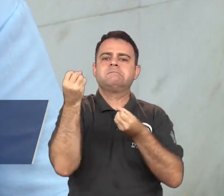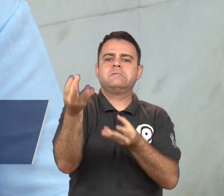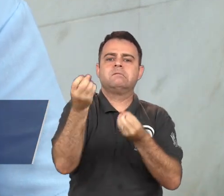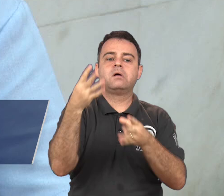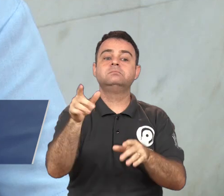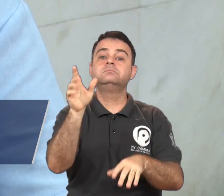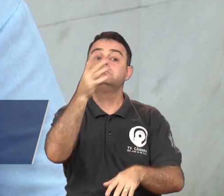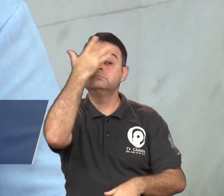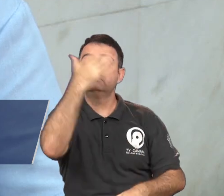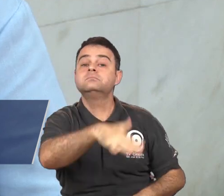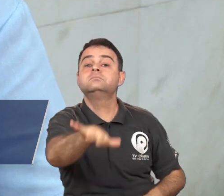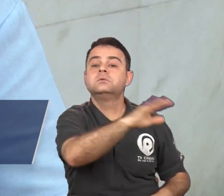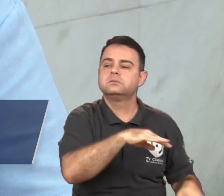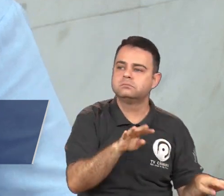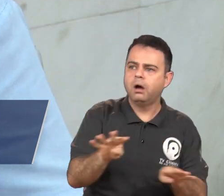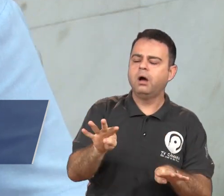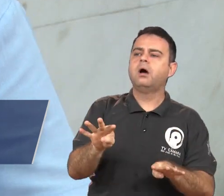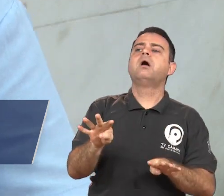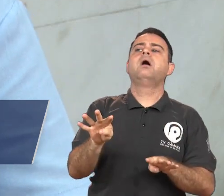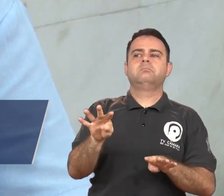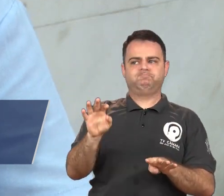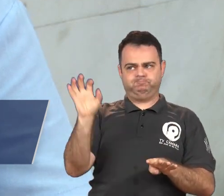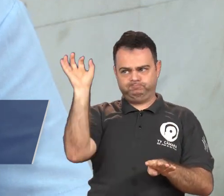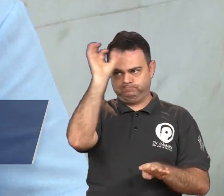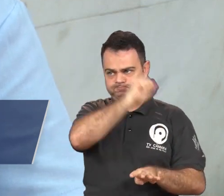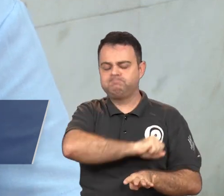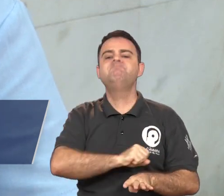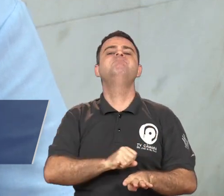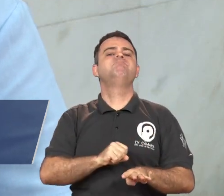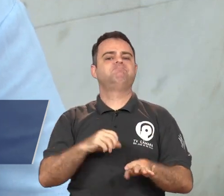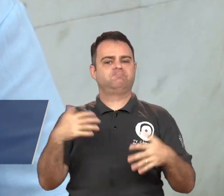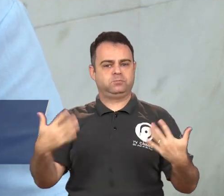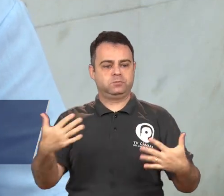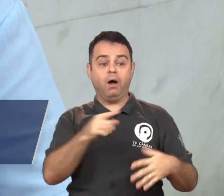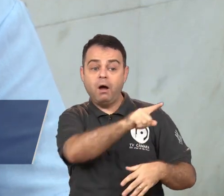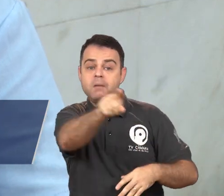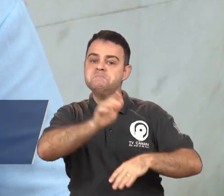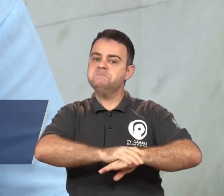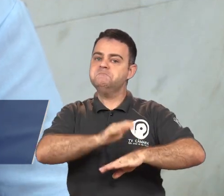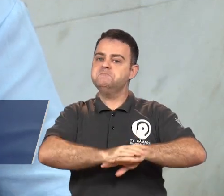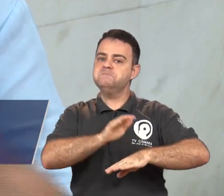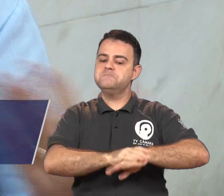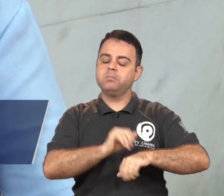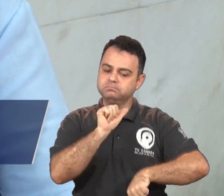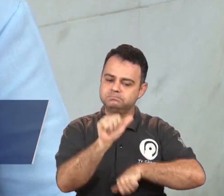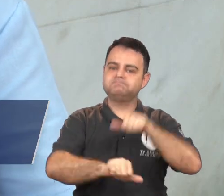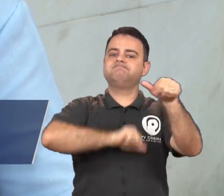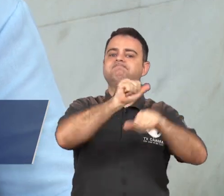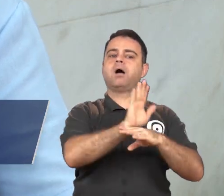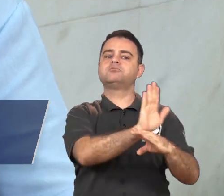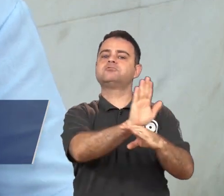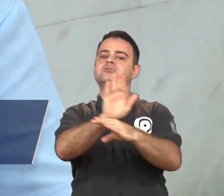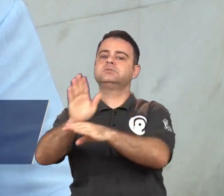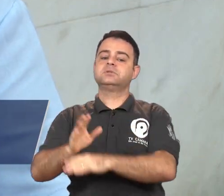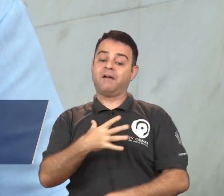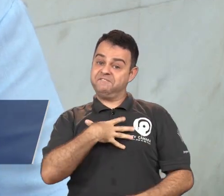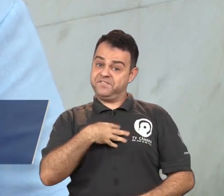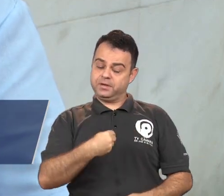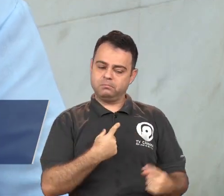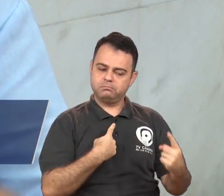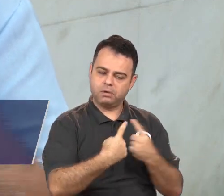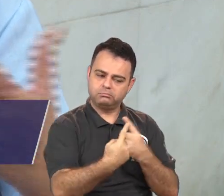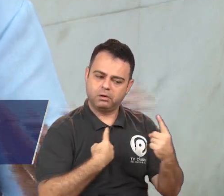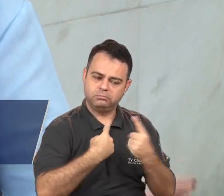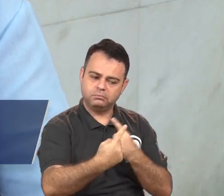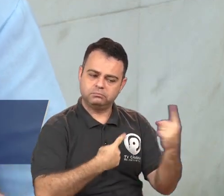pessoas vejam que elas são também importantes na mudança. Né? É você conversar com seu filho, é